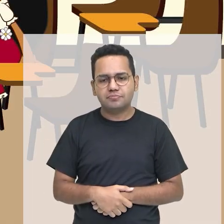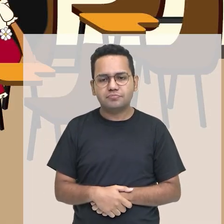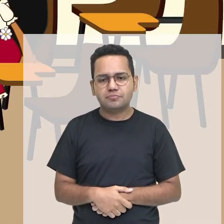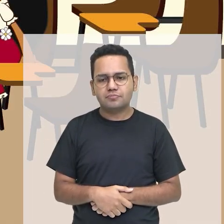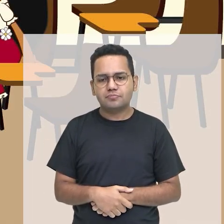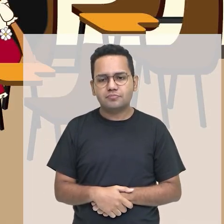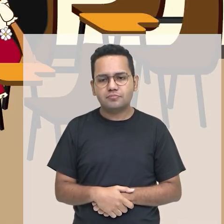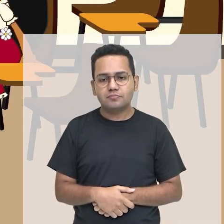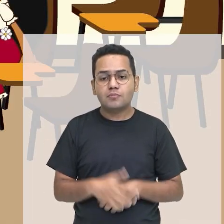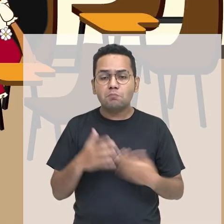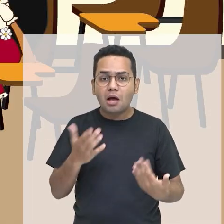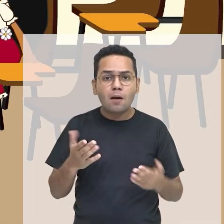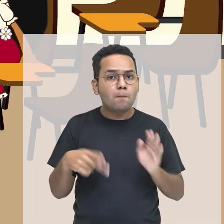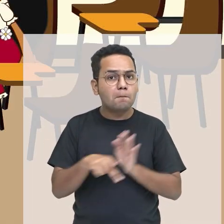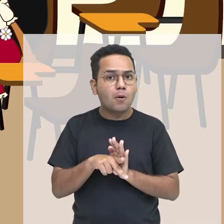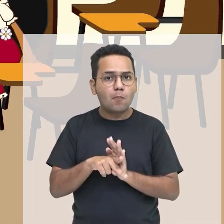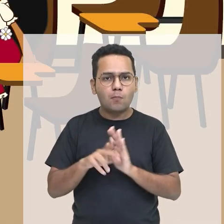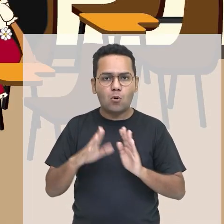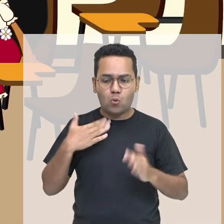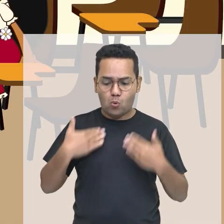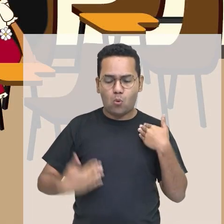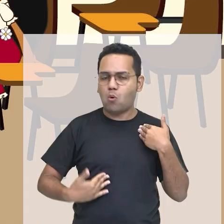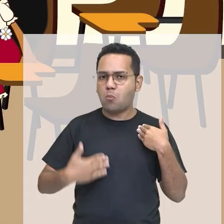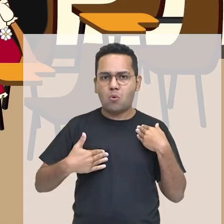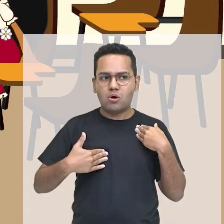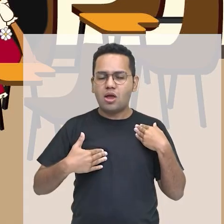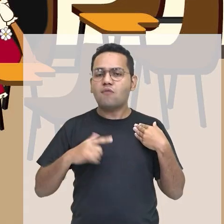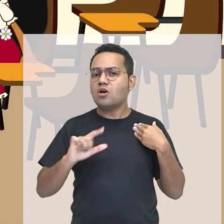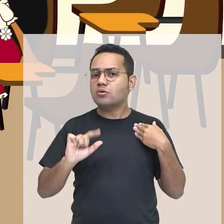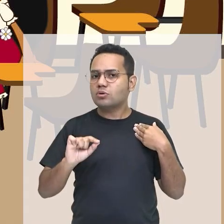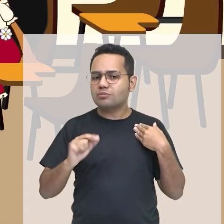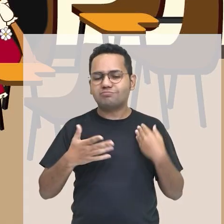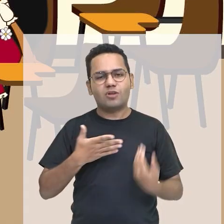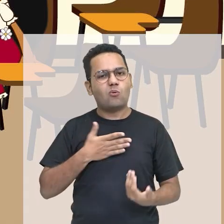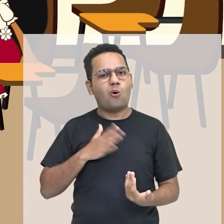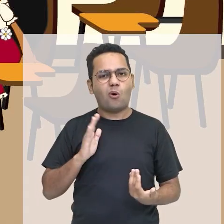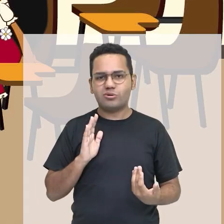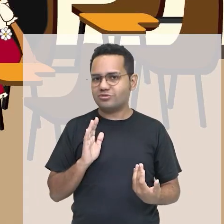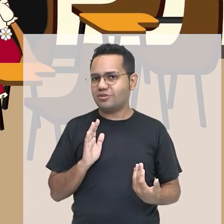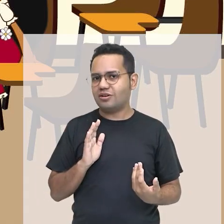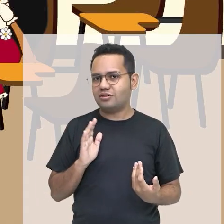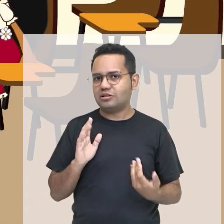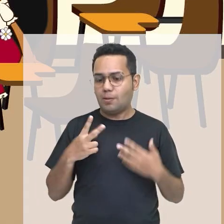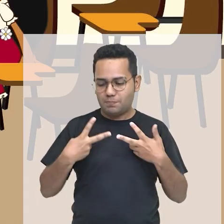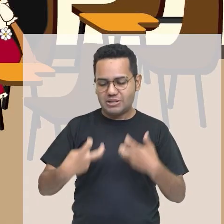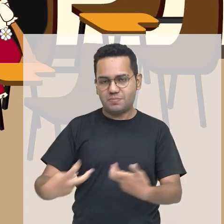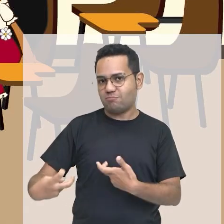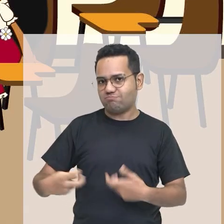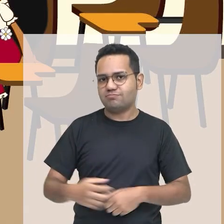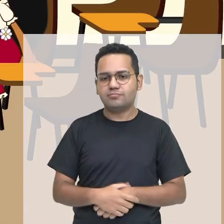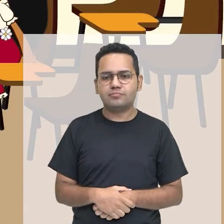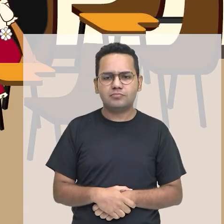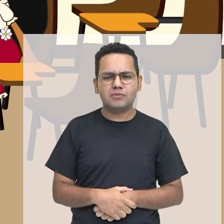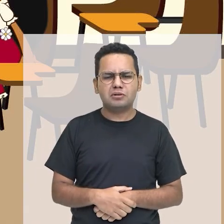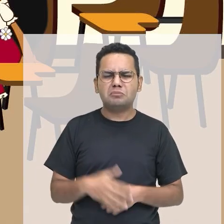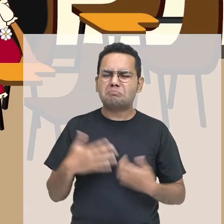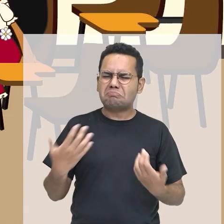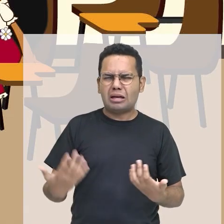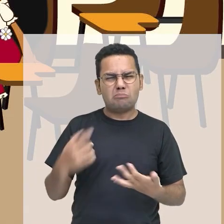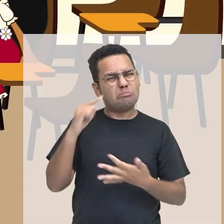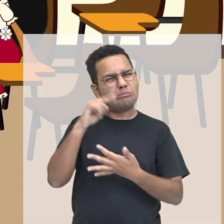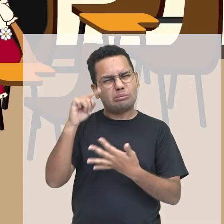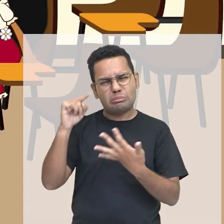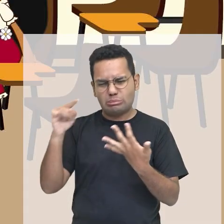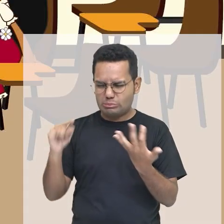mensagens que ele passou, através de seus movimentos, a linguagem corporal, foi de que ele não estava gostando. O motivo pode ser vários, pode